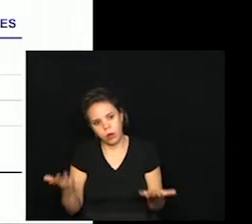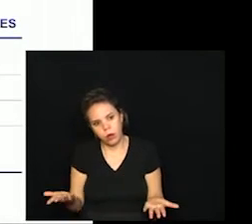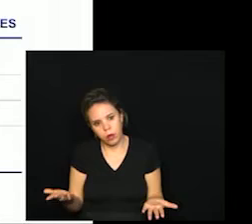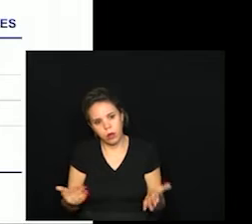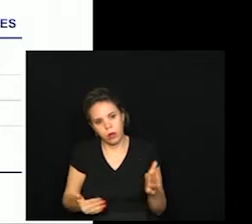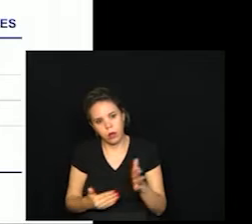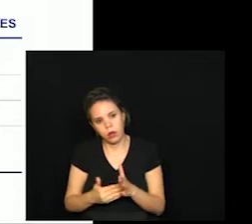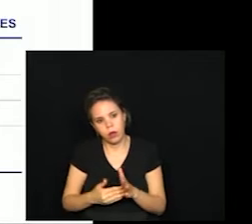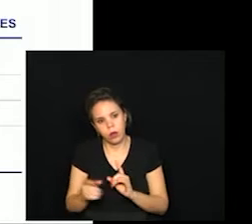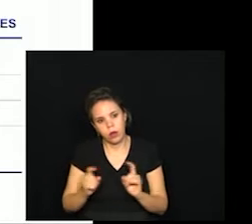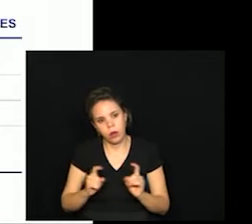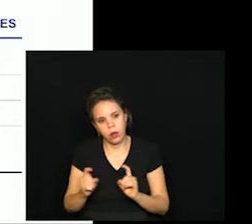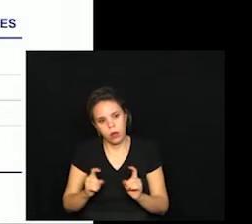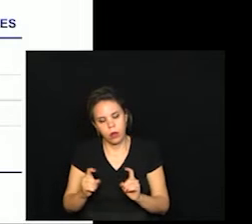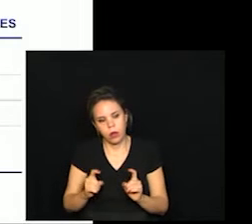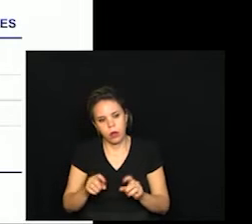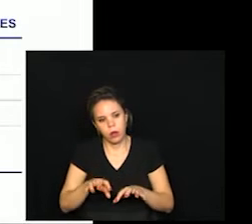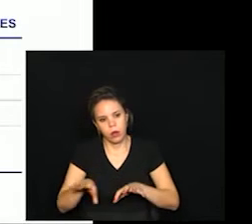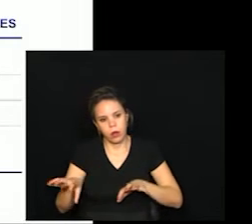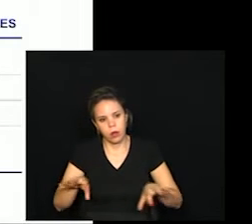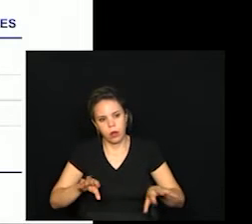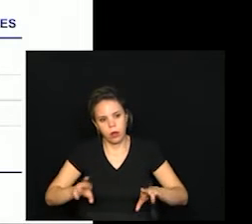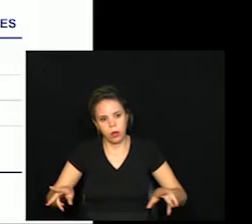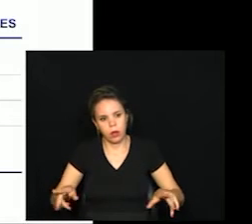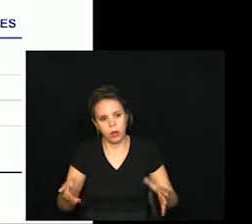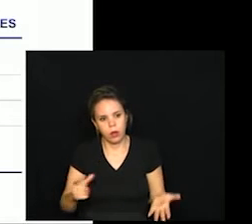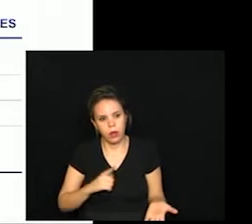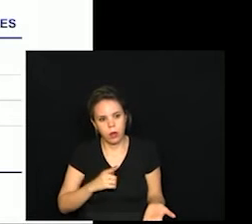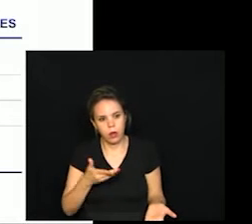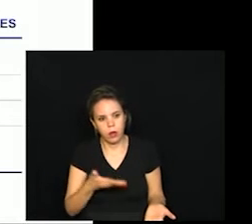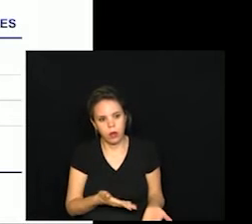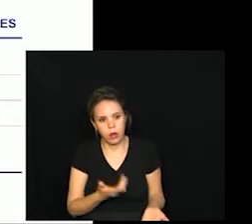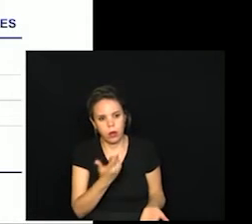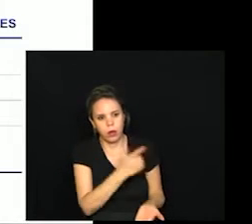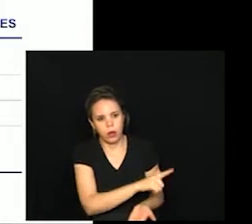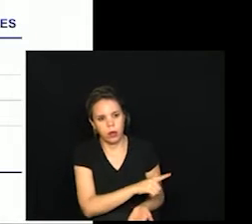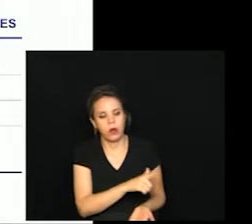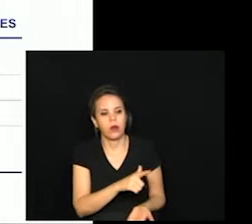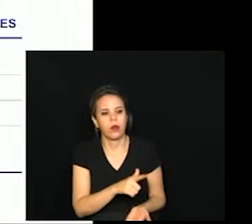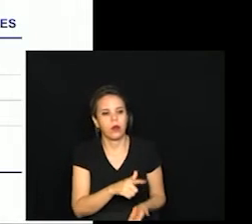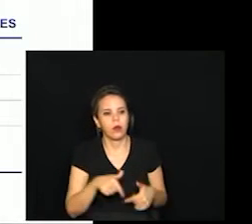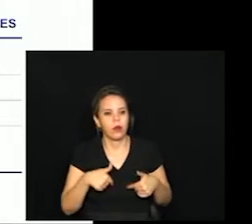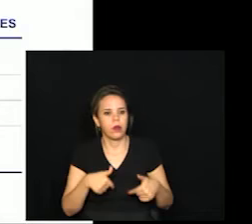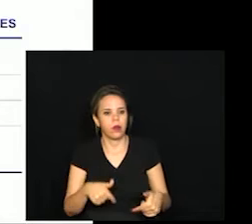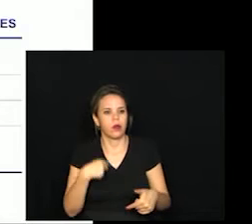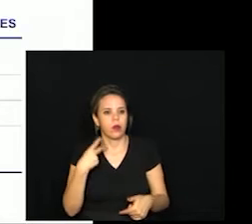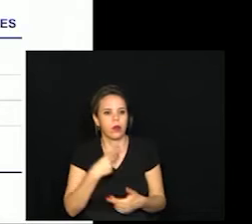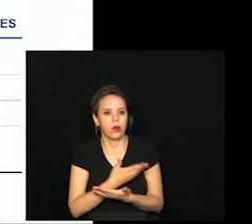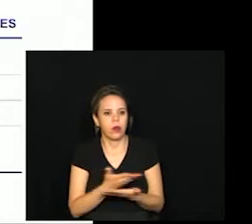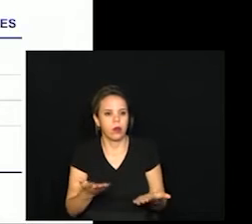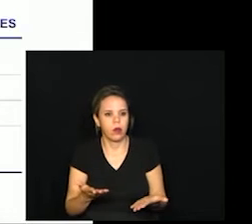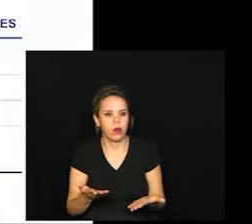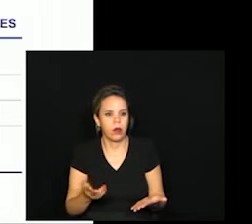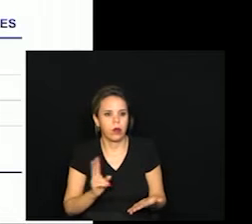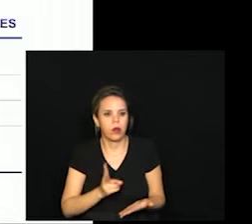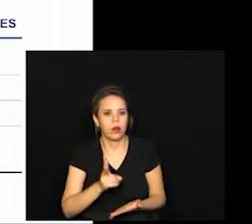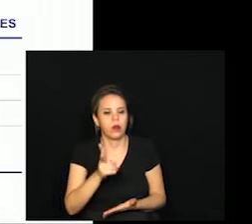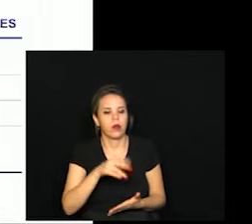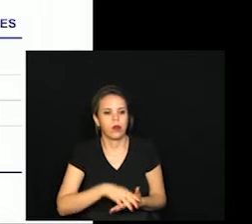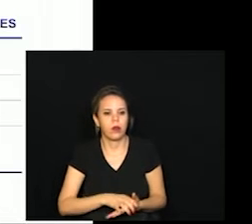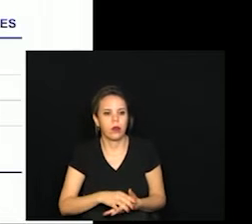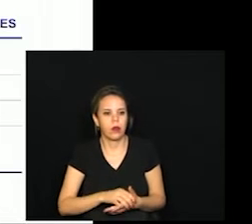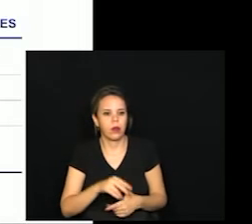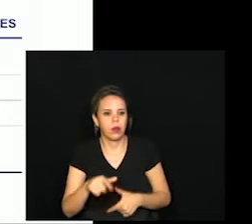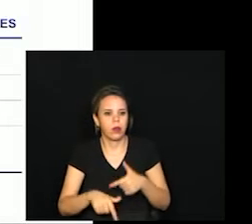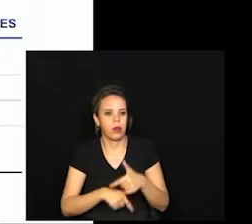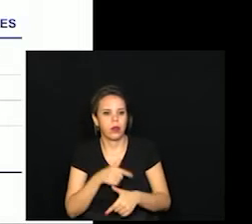última reunião descentralizada. E tem aí outras iniciativas dos parlamentares que continuam